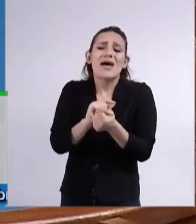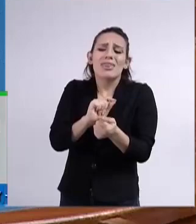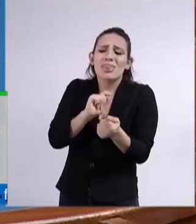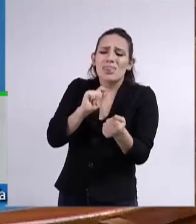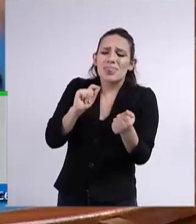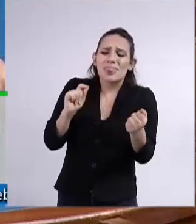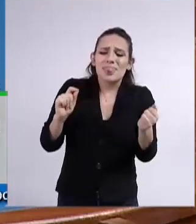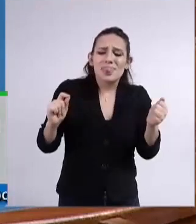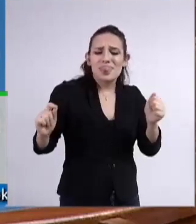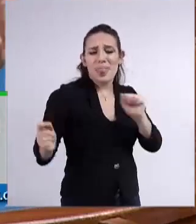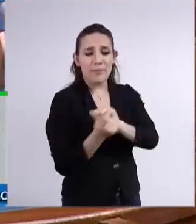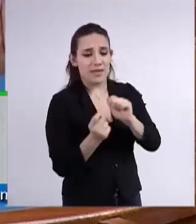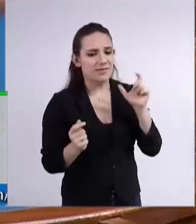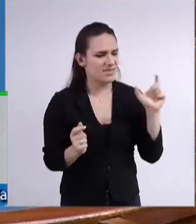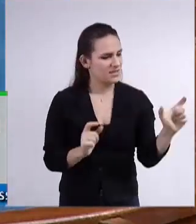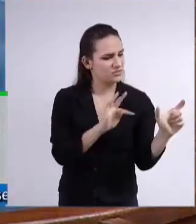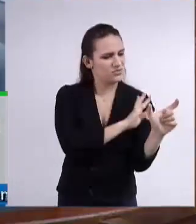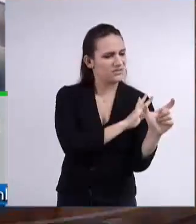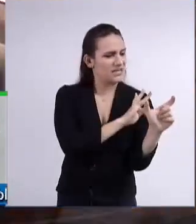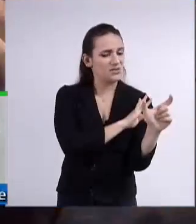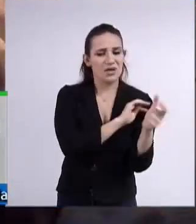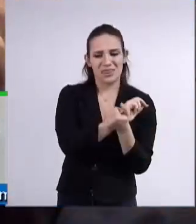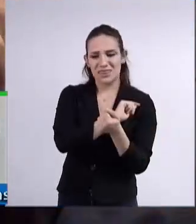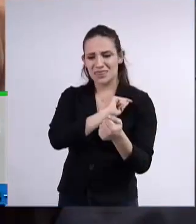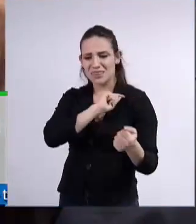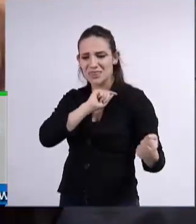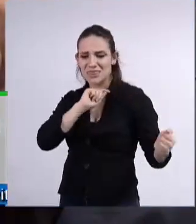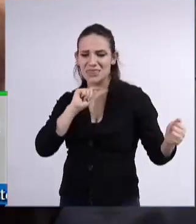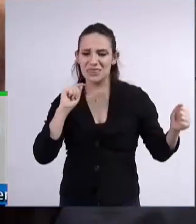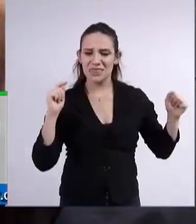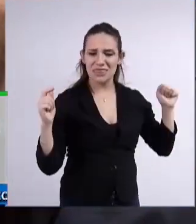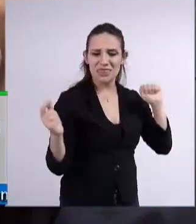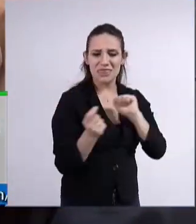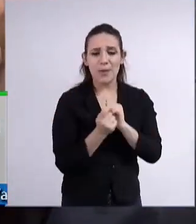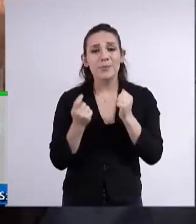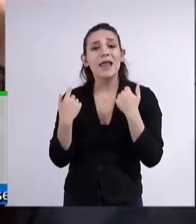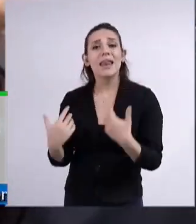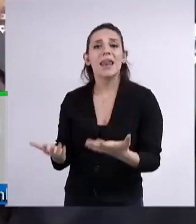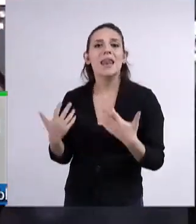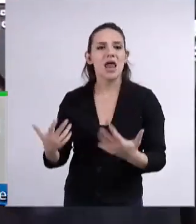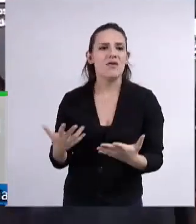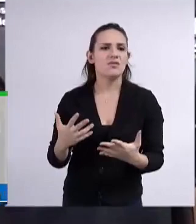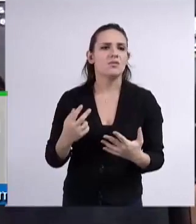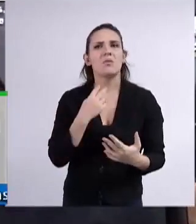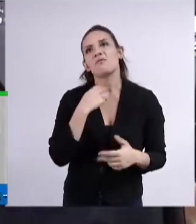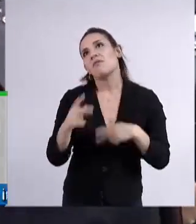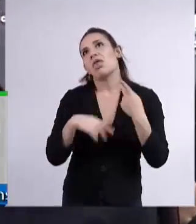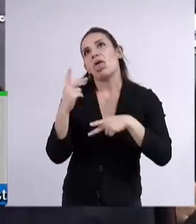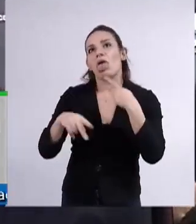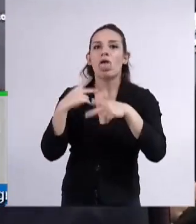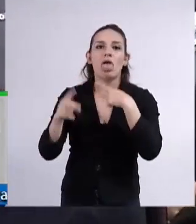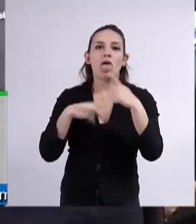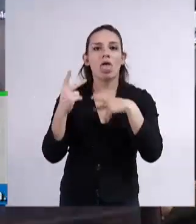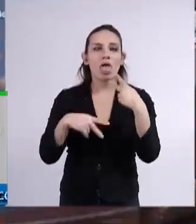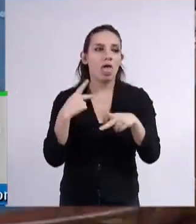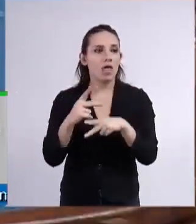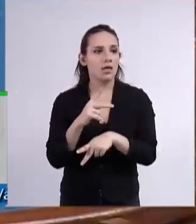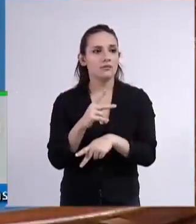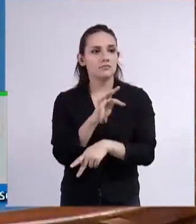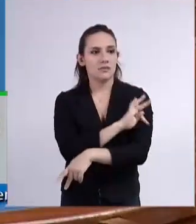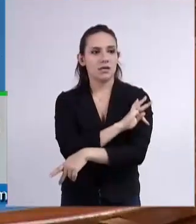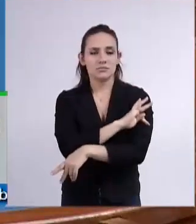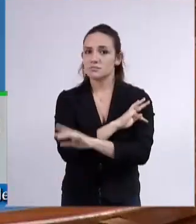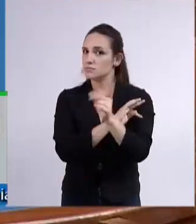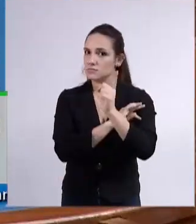plural, democrático, buscando explicações sem aquele discurso vazio do mero protesto.